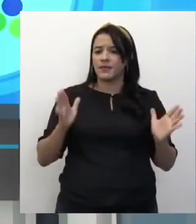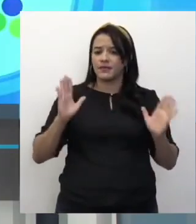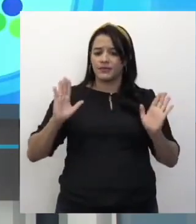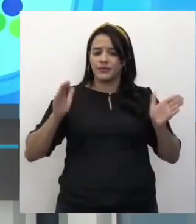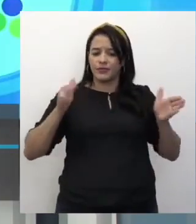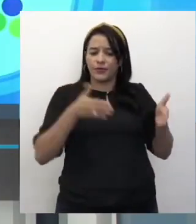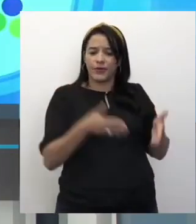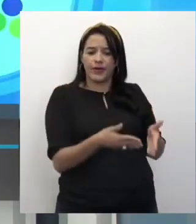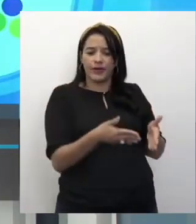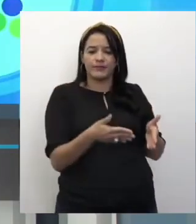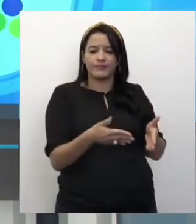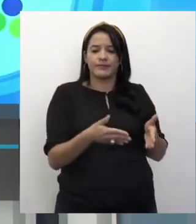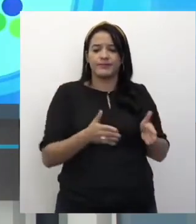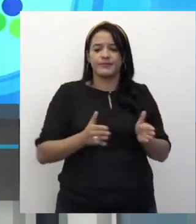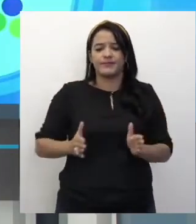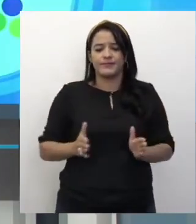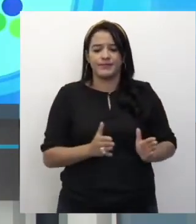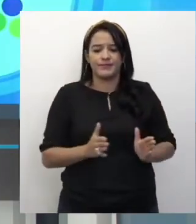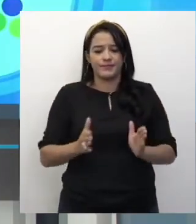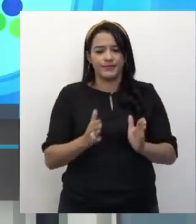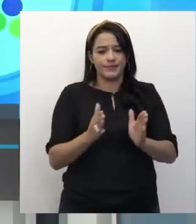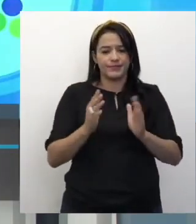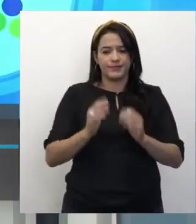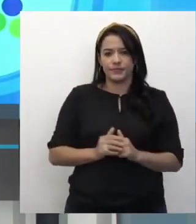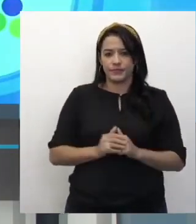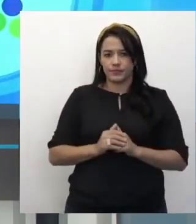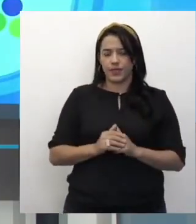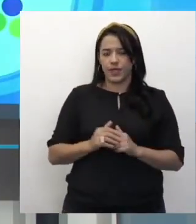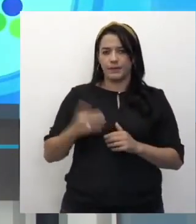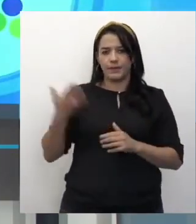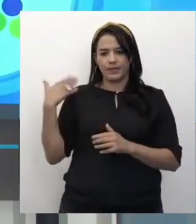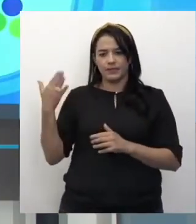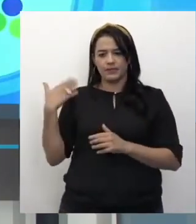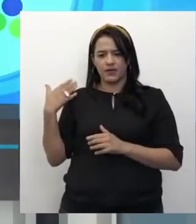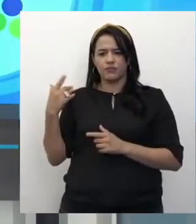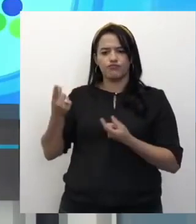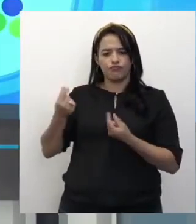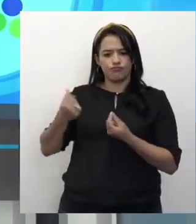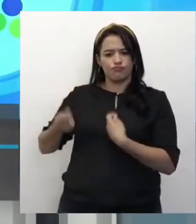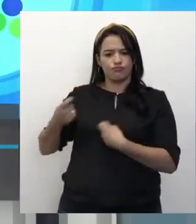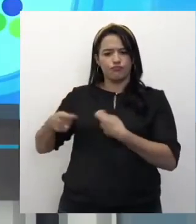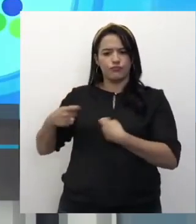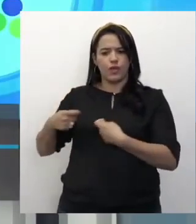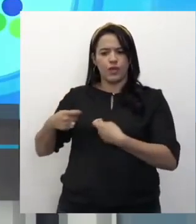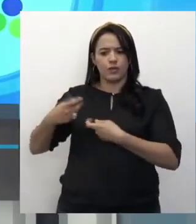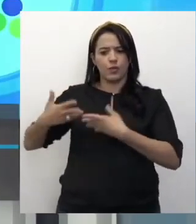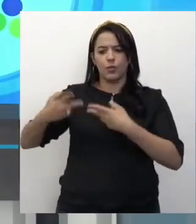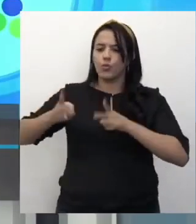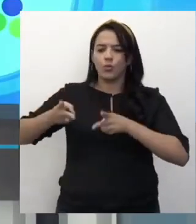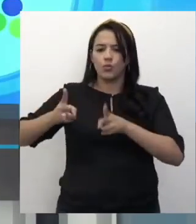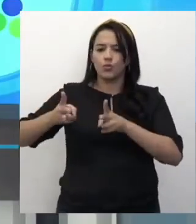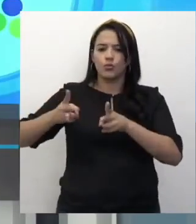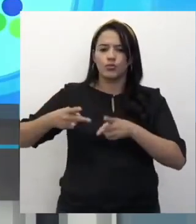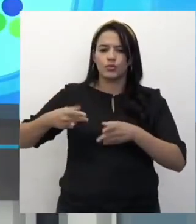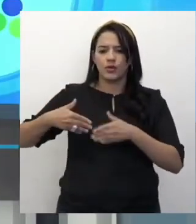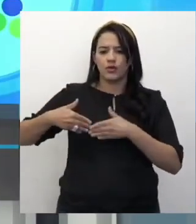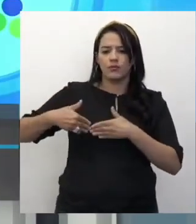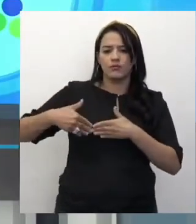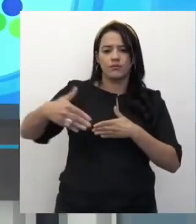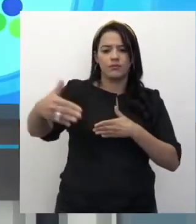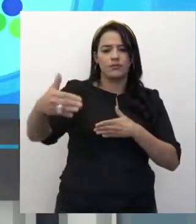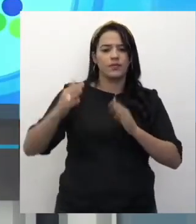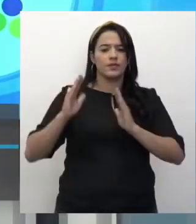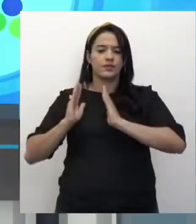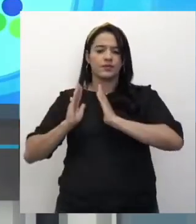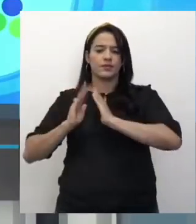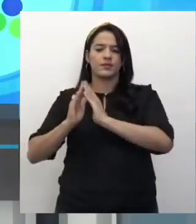coisas parece que andam no mesmo eixo, né? Então, se a gente observa a imagem, né, da Paulista, dá a impressão que é uma área residencial, mas